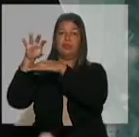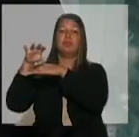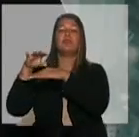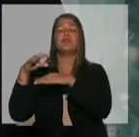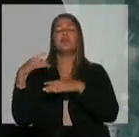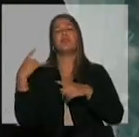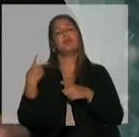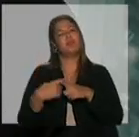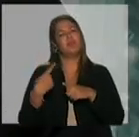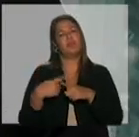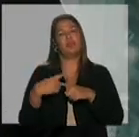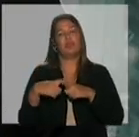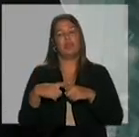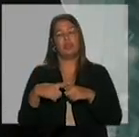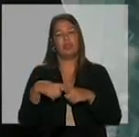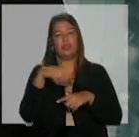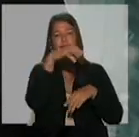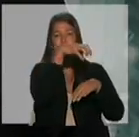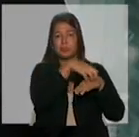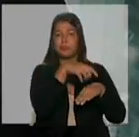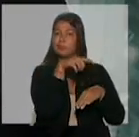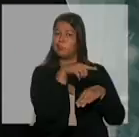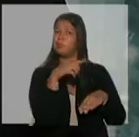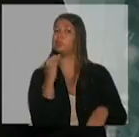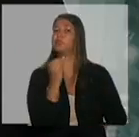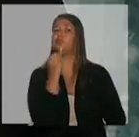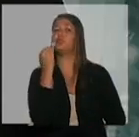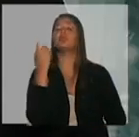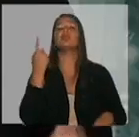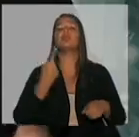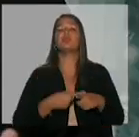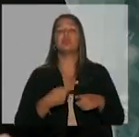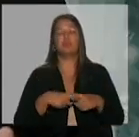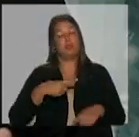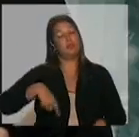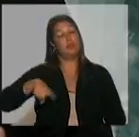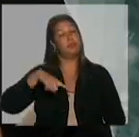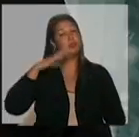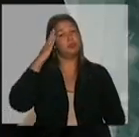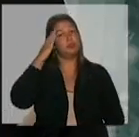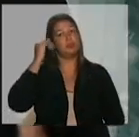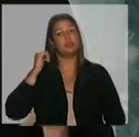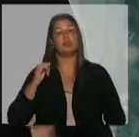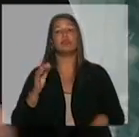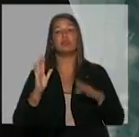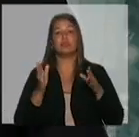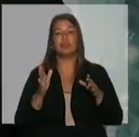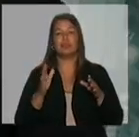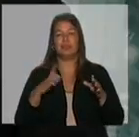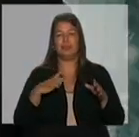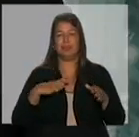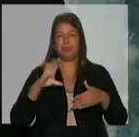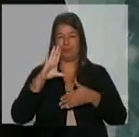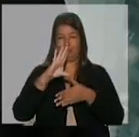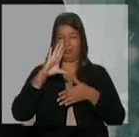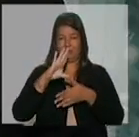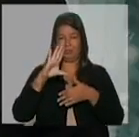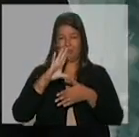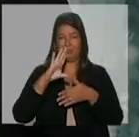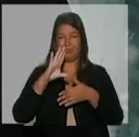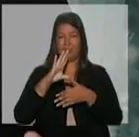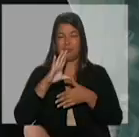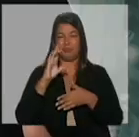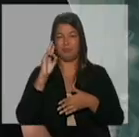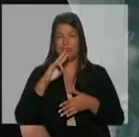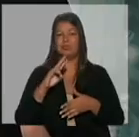malha de transporte. Por que essa unidade hoje é importante? Como nós sabemos, né, e podemos ver no mapa, né,